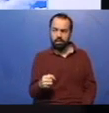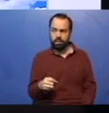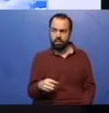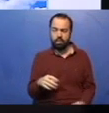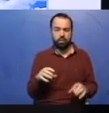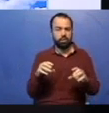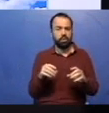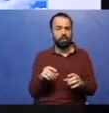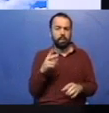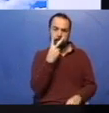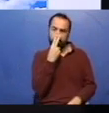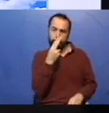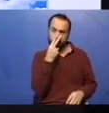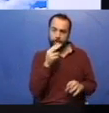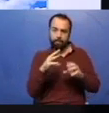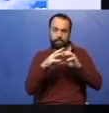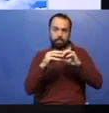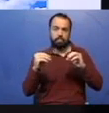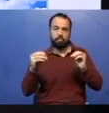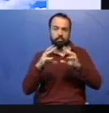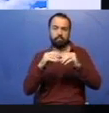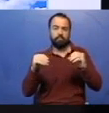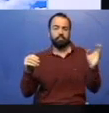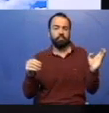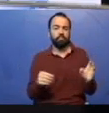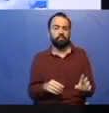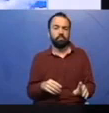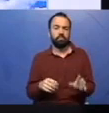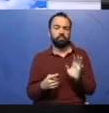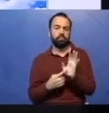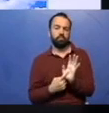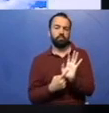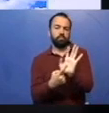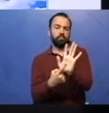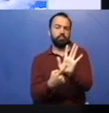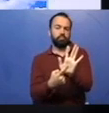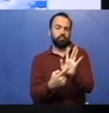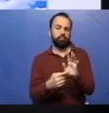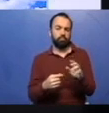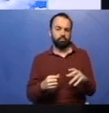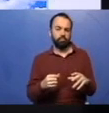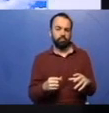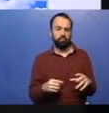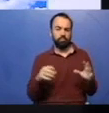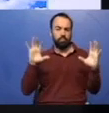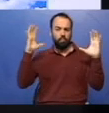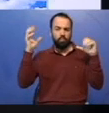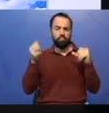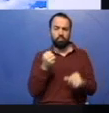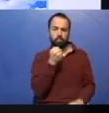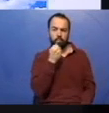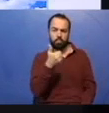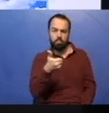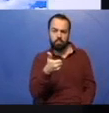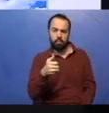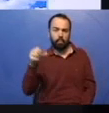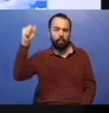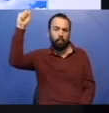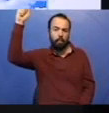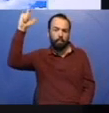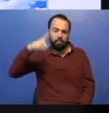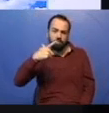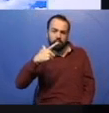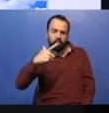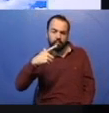aos chumaços de algodão, elas, olha só, indicam tempo bom, tá? Quem já não fez isso,